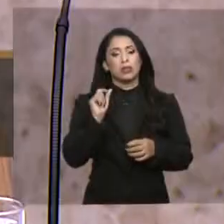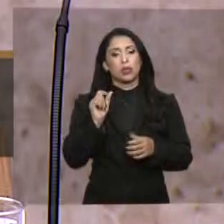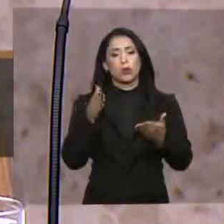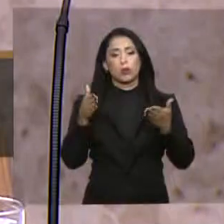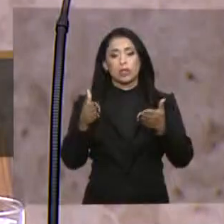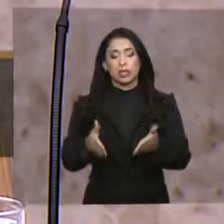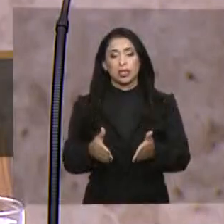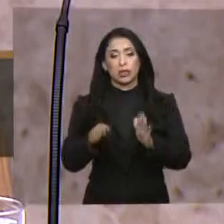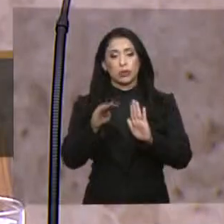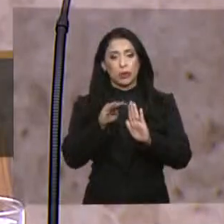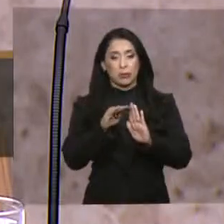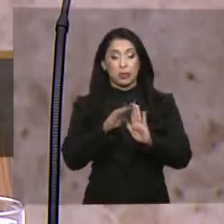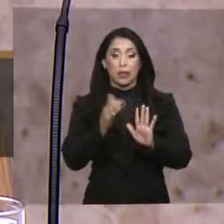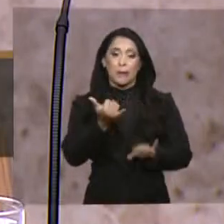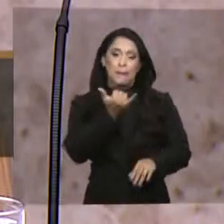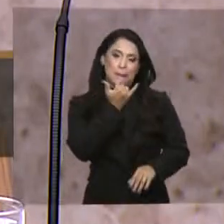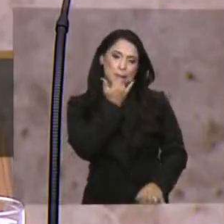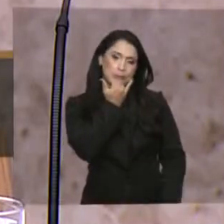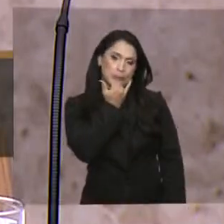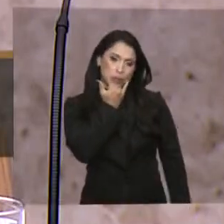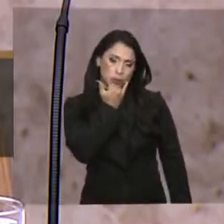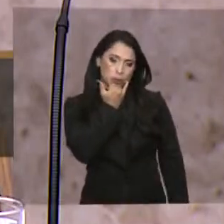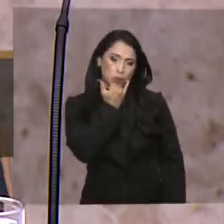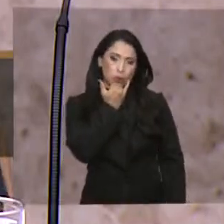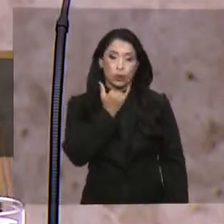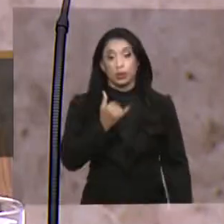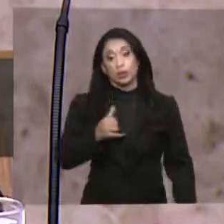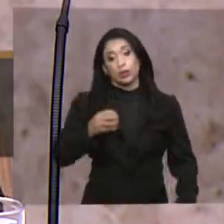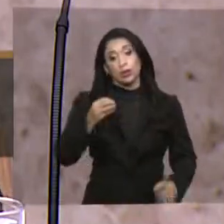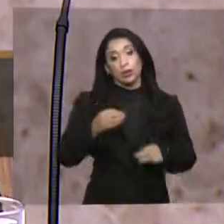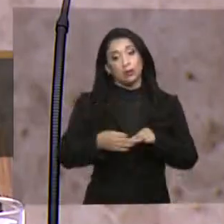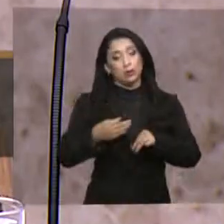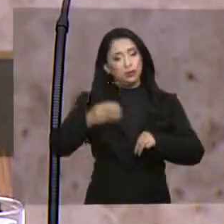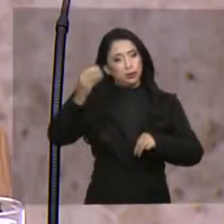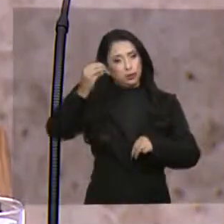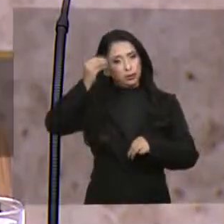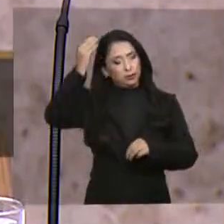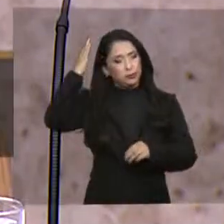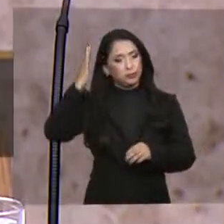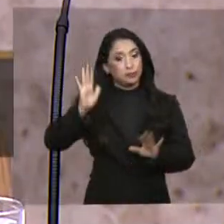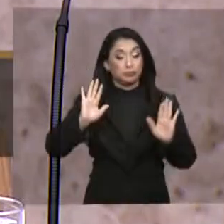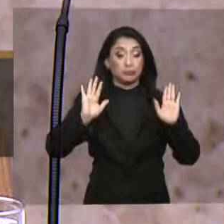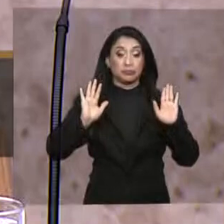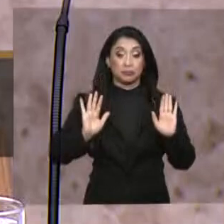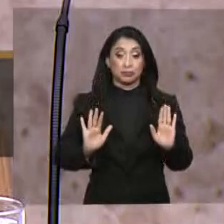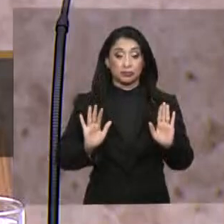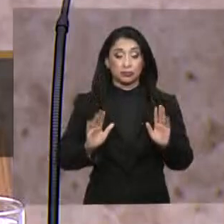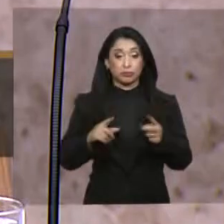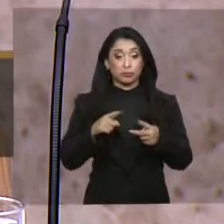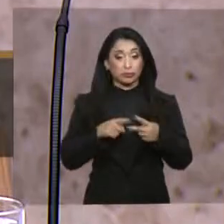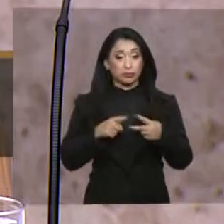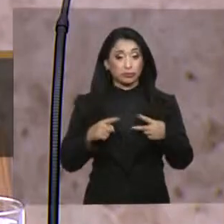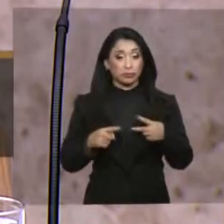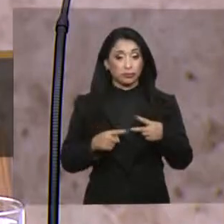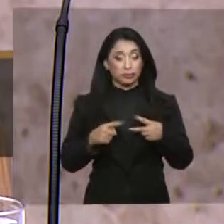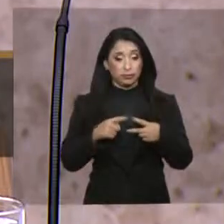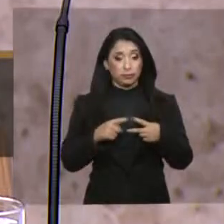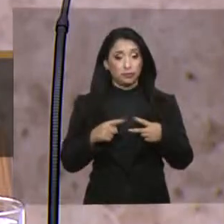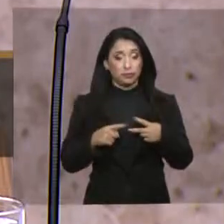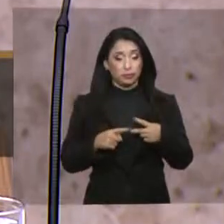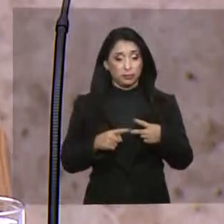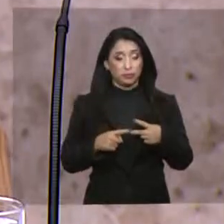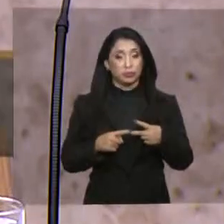eu me perdoe, ministro Fux, mas essas duas preliminares